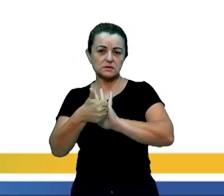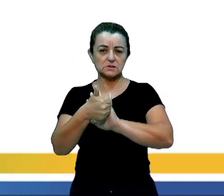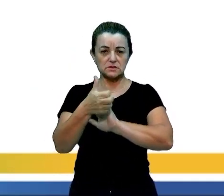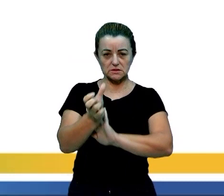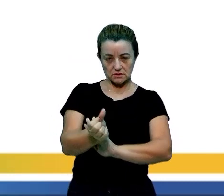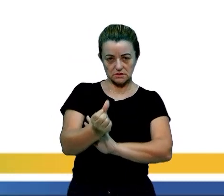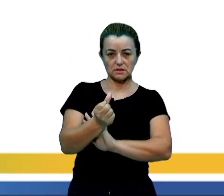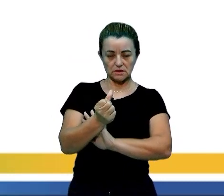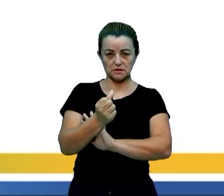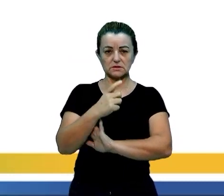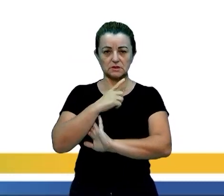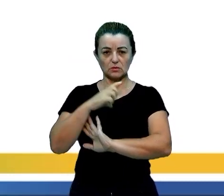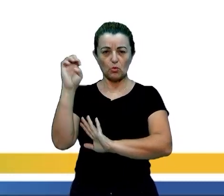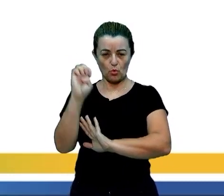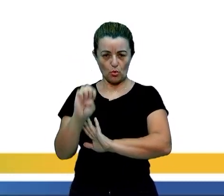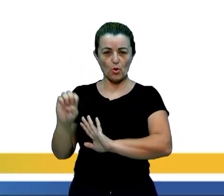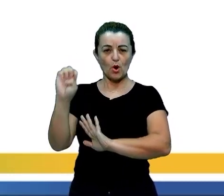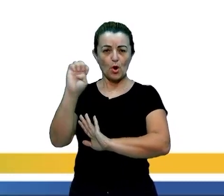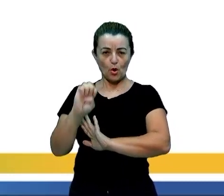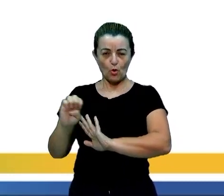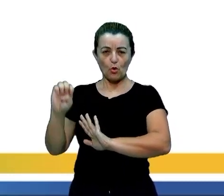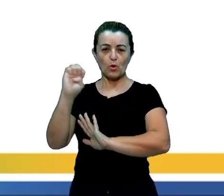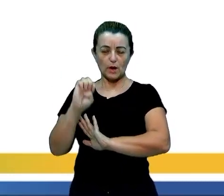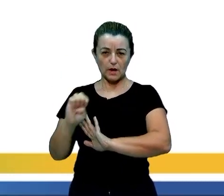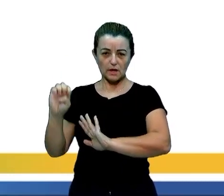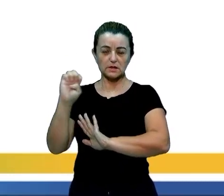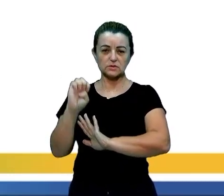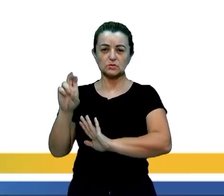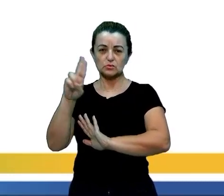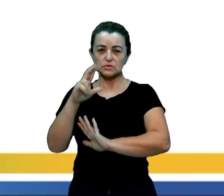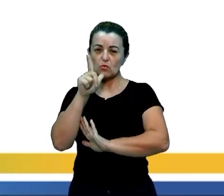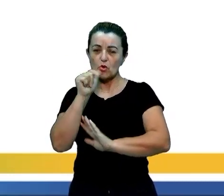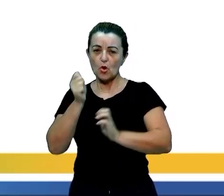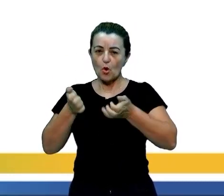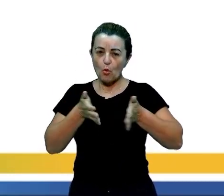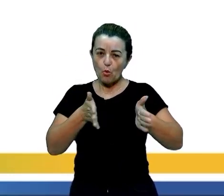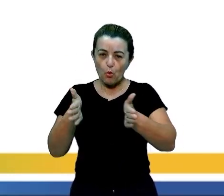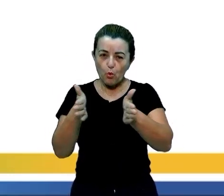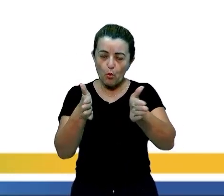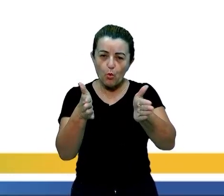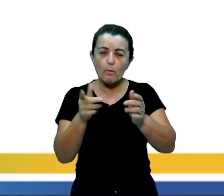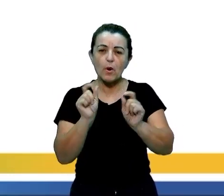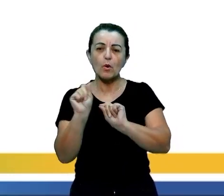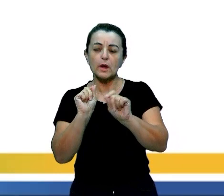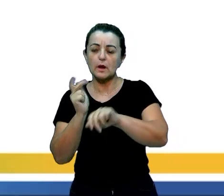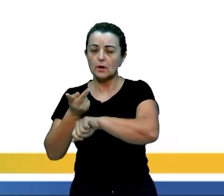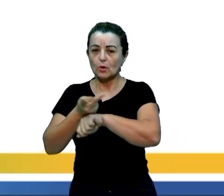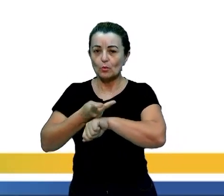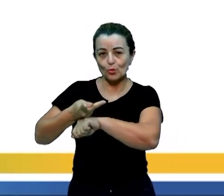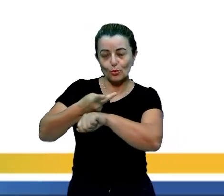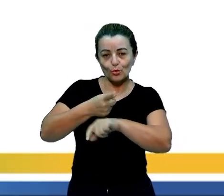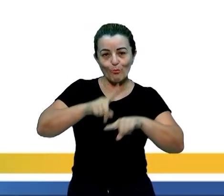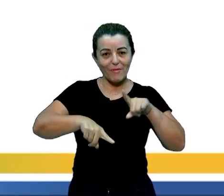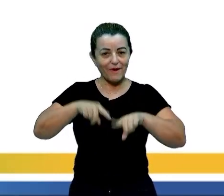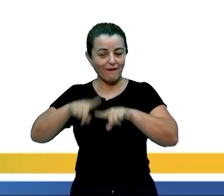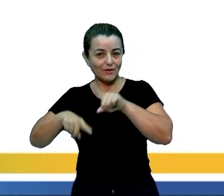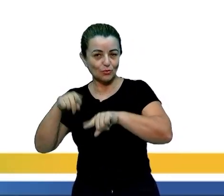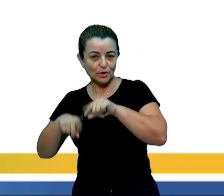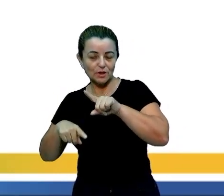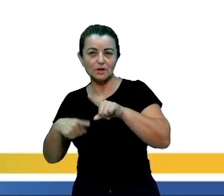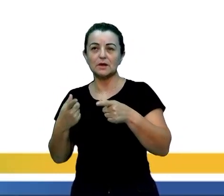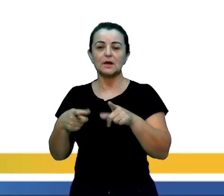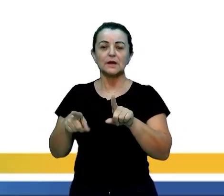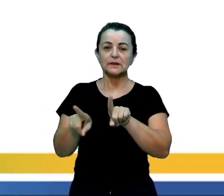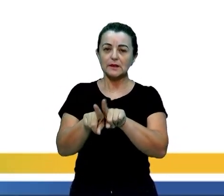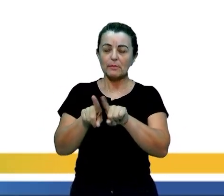se lançavam ao mar em busca de novas terras, em busca de novas mercadorias, né? Em busca de ampliar o seu poderio em